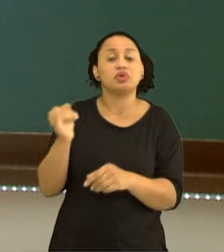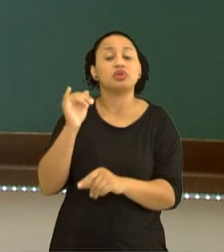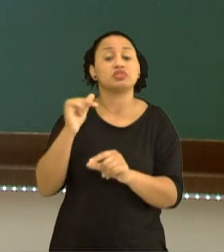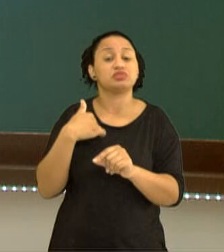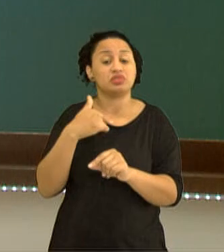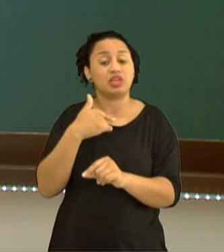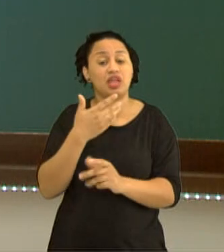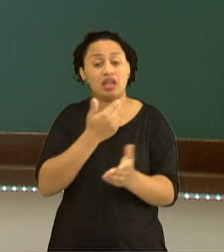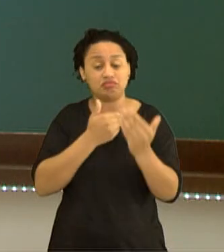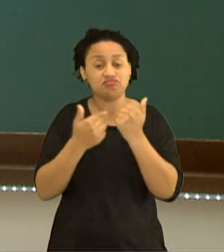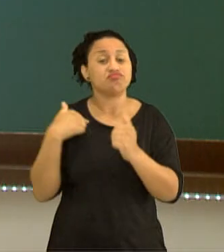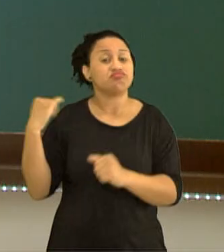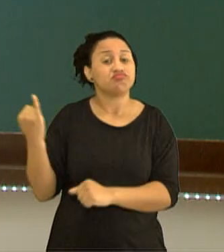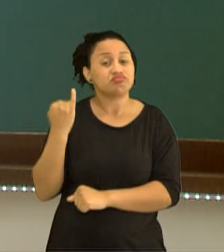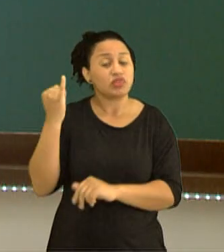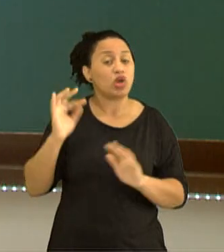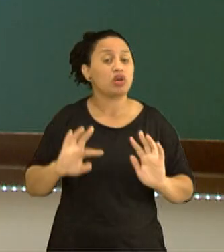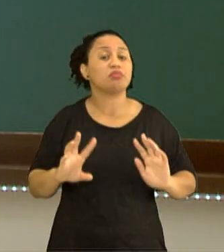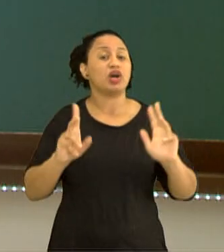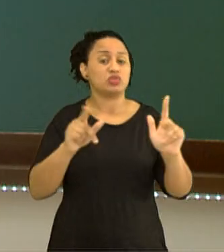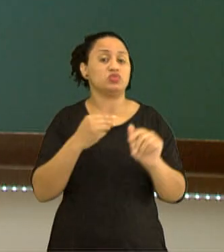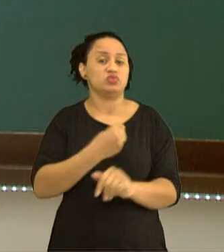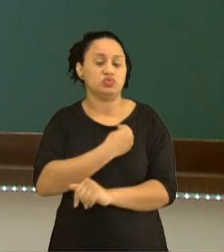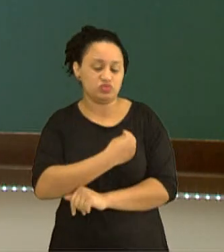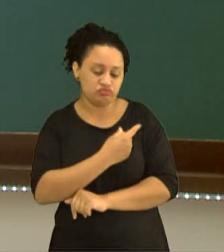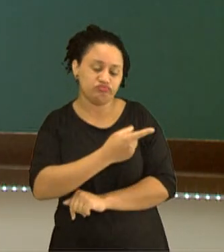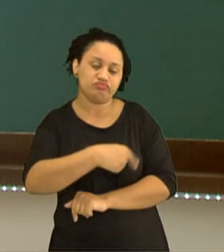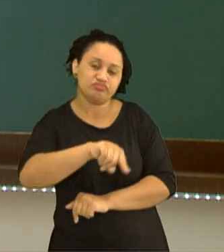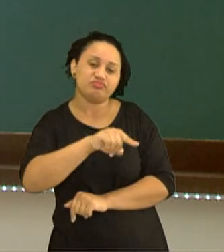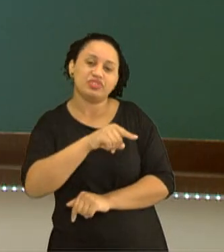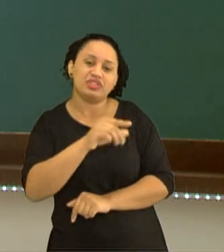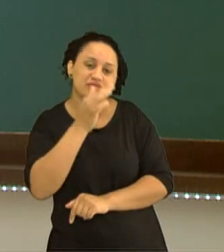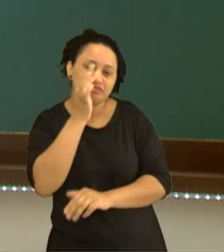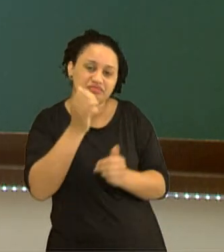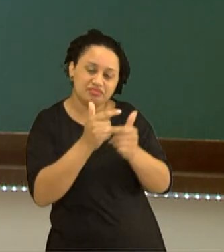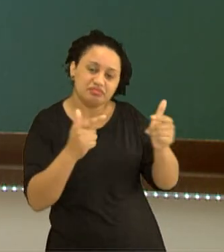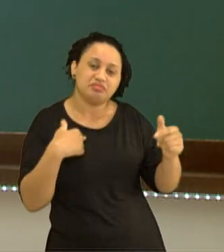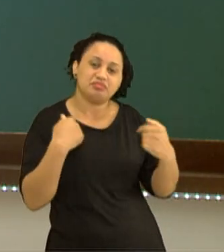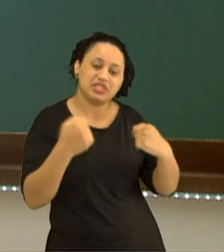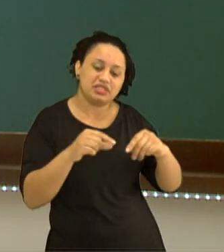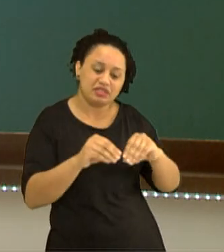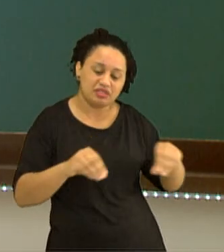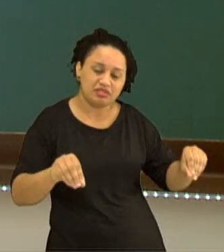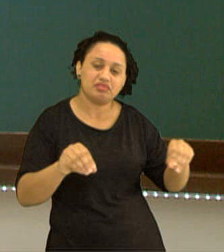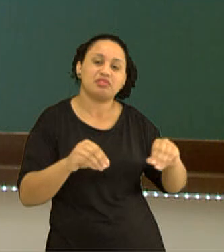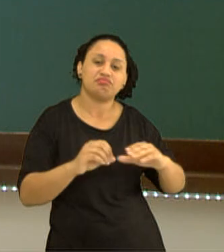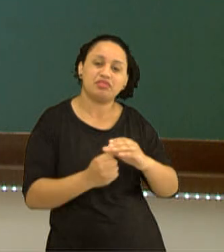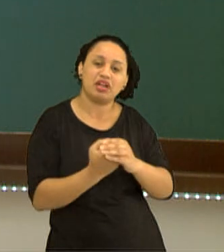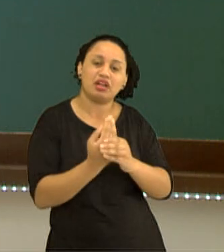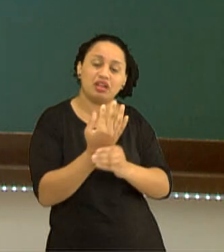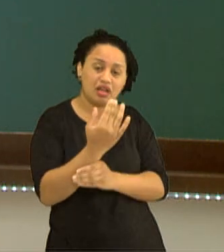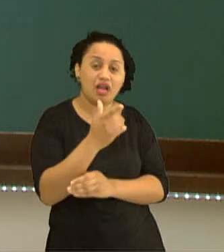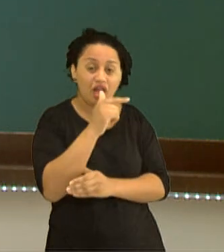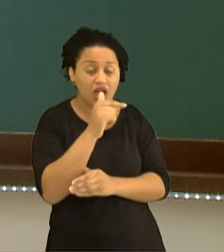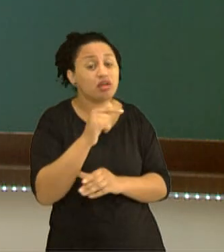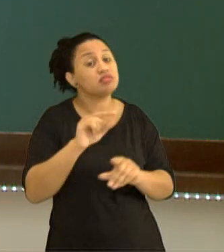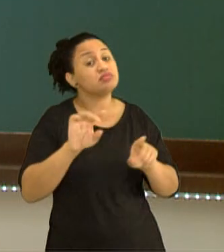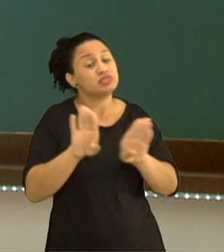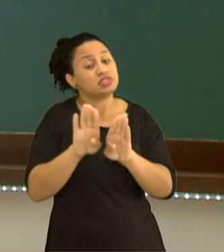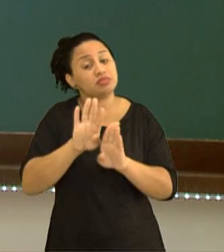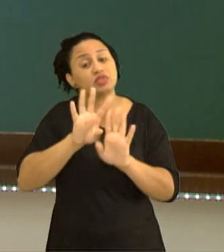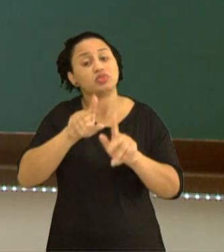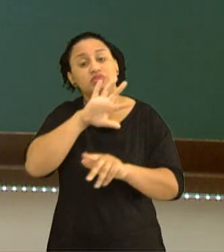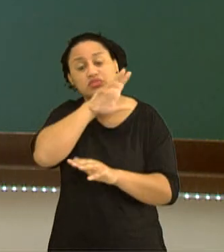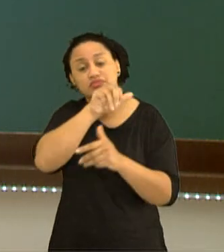muito importante para todos os seres vivos, desde as plantas que precisam de terra fértil, água, assim como todos os animais, incluindo o ser